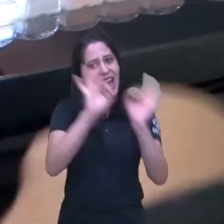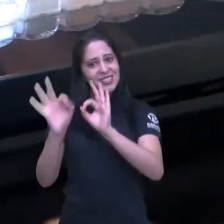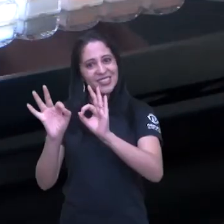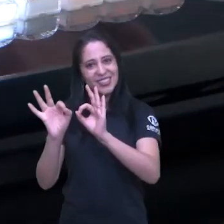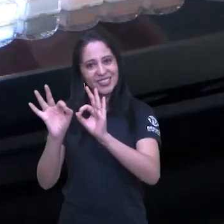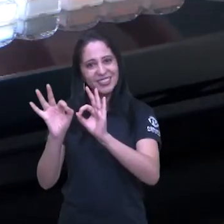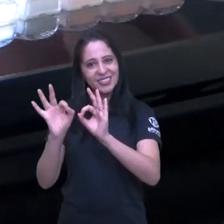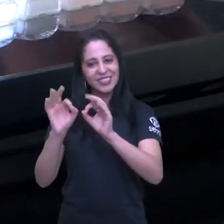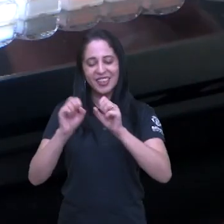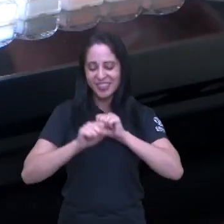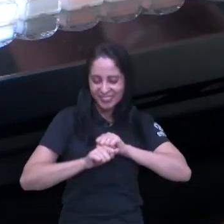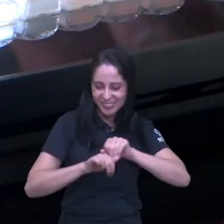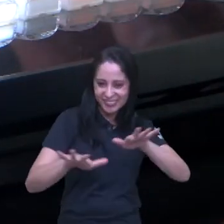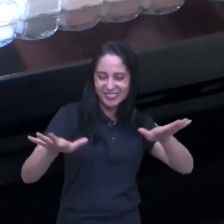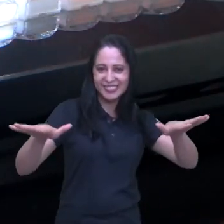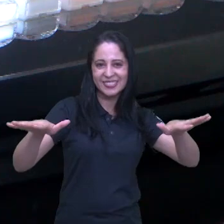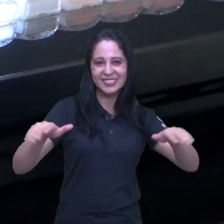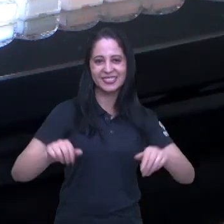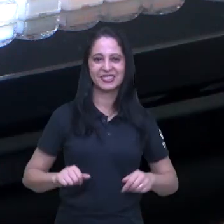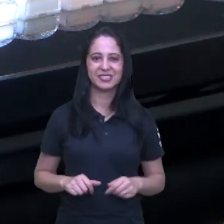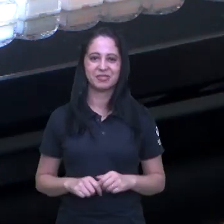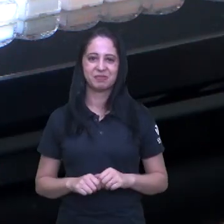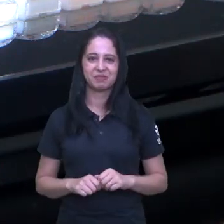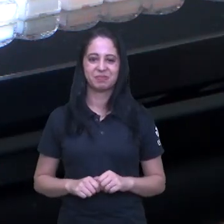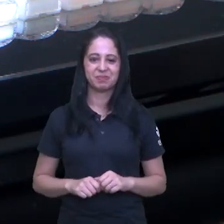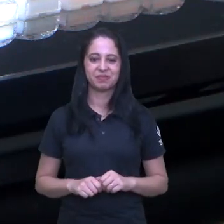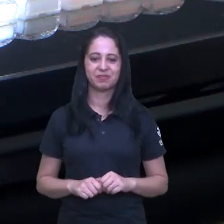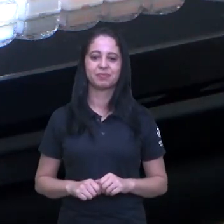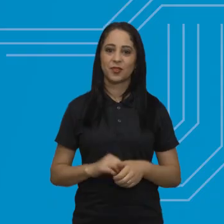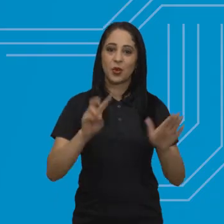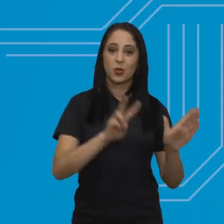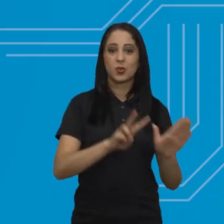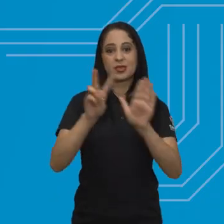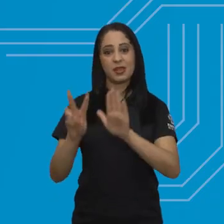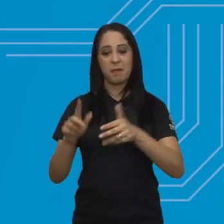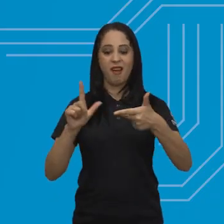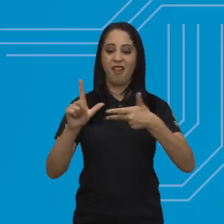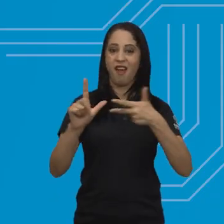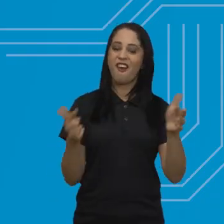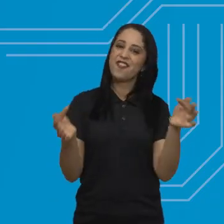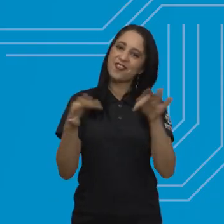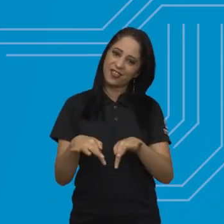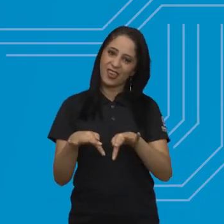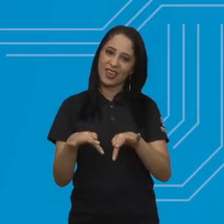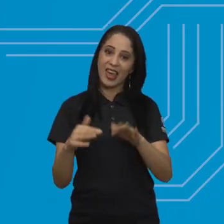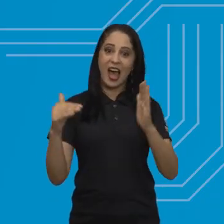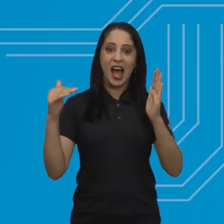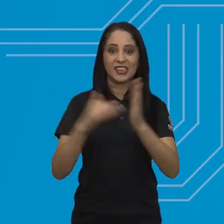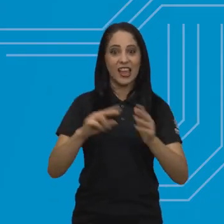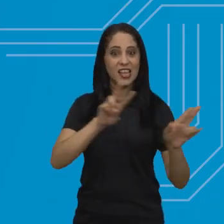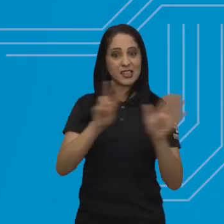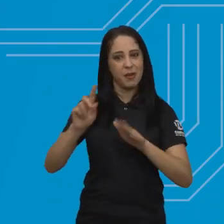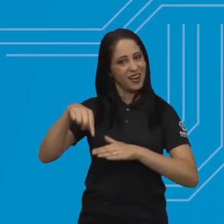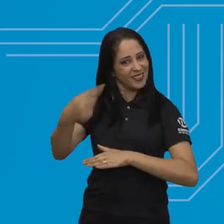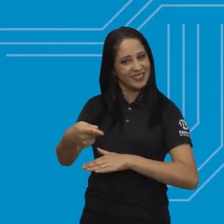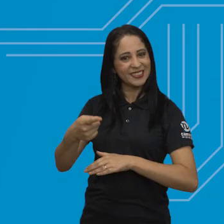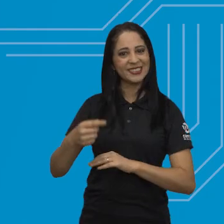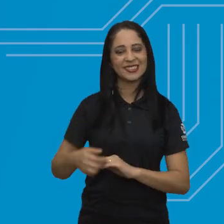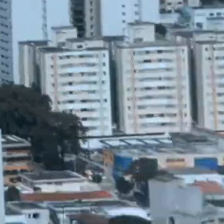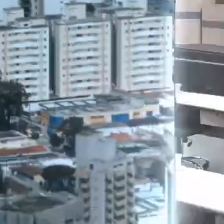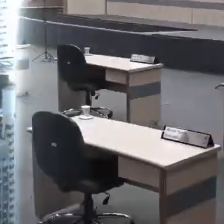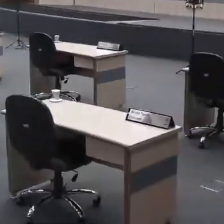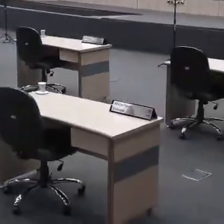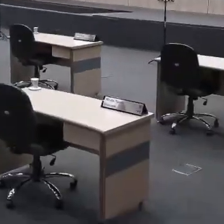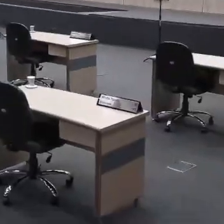assista E compartilhe e Oi e o semana legislativo vai ficar por aqui até a semana que